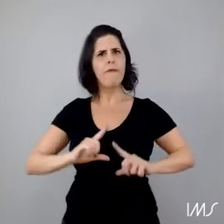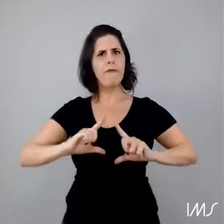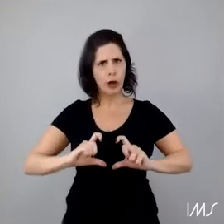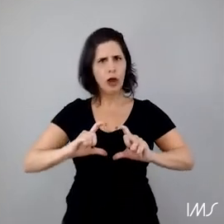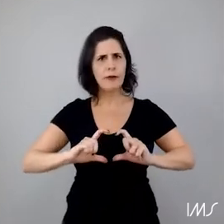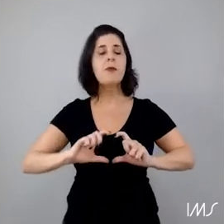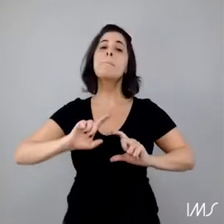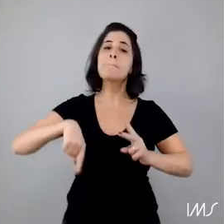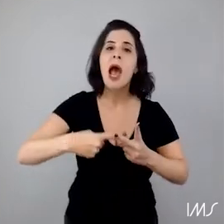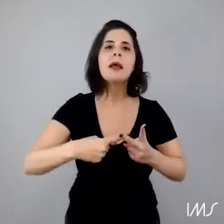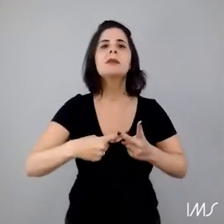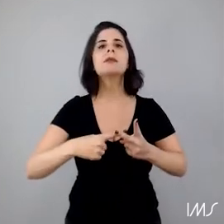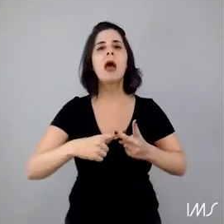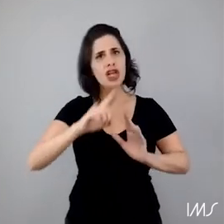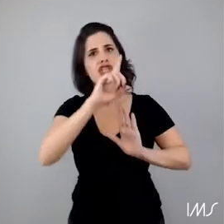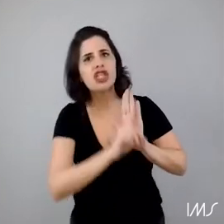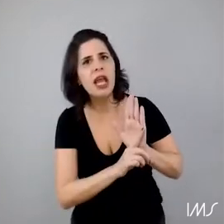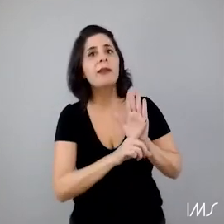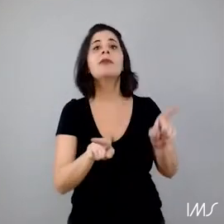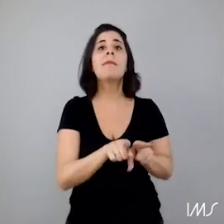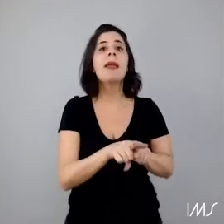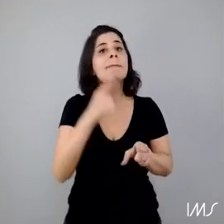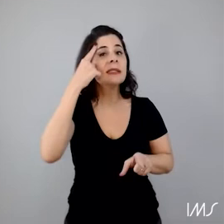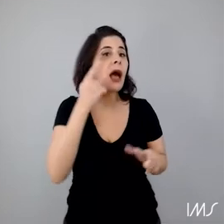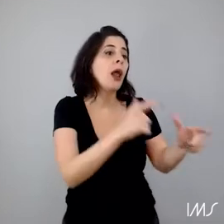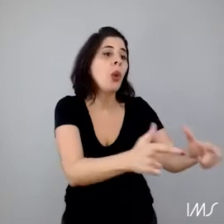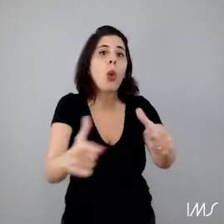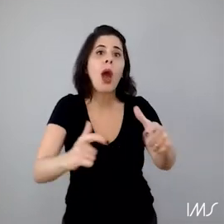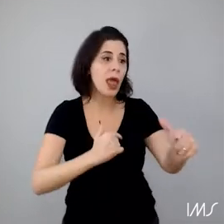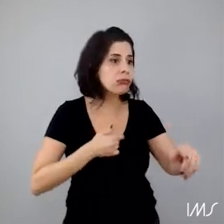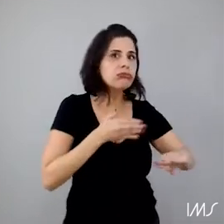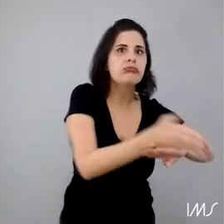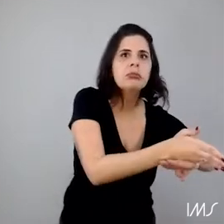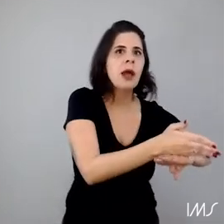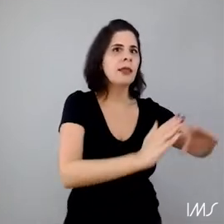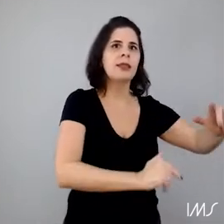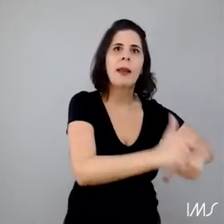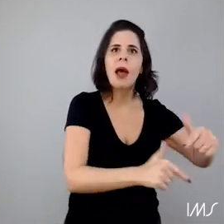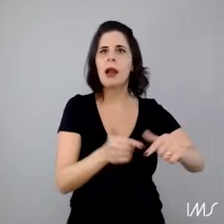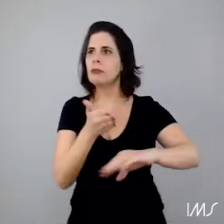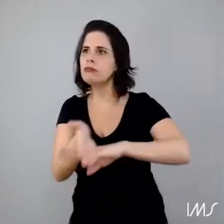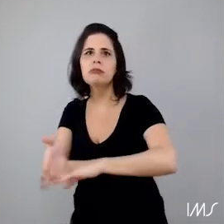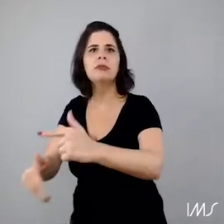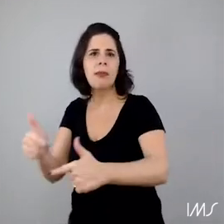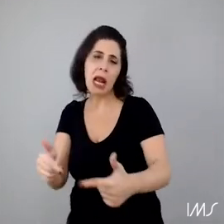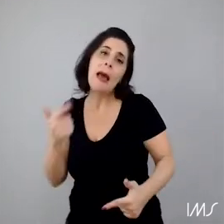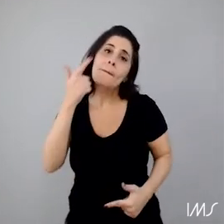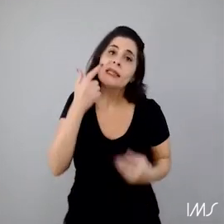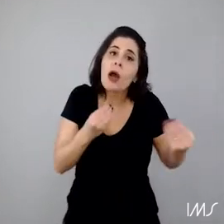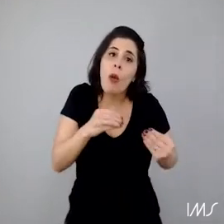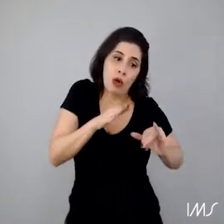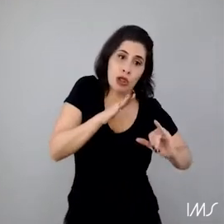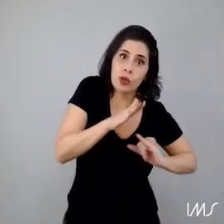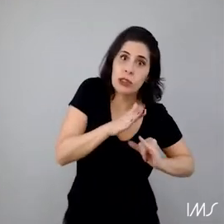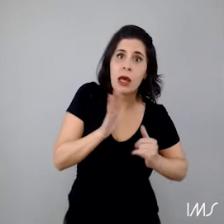seria necessário também construir novos espaços de atuação, aqui incluindo a criação de estruturas